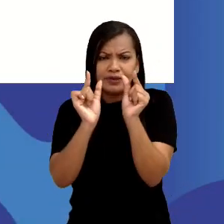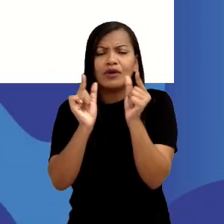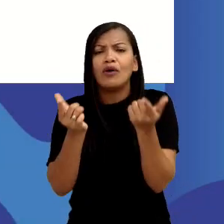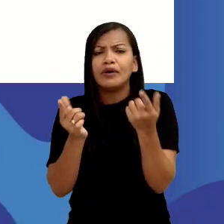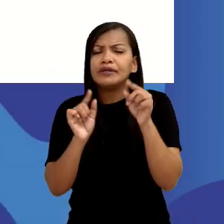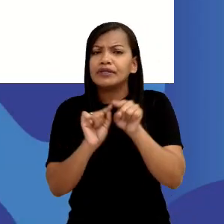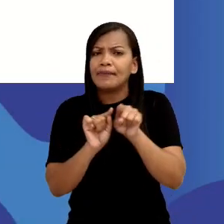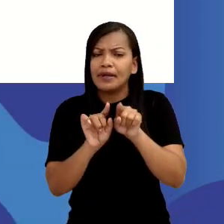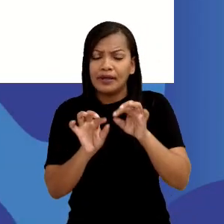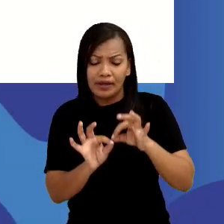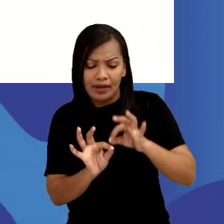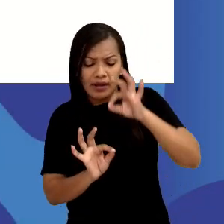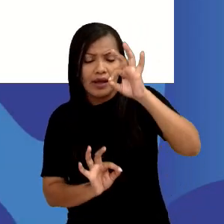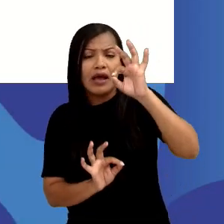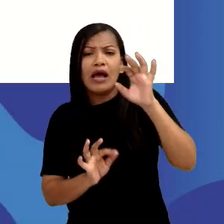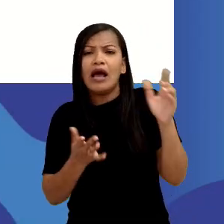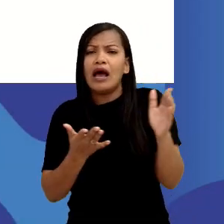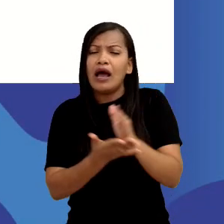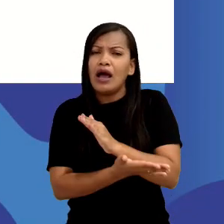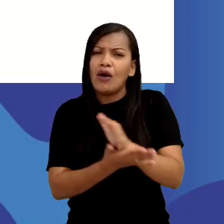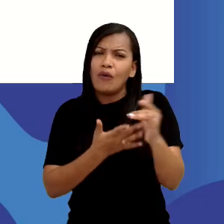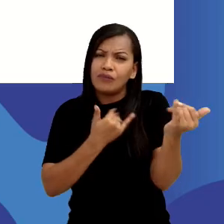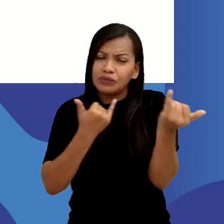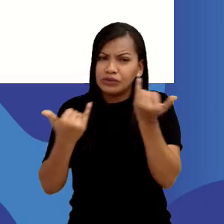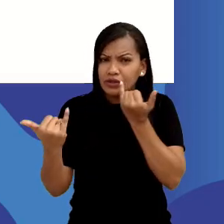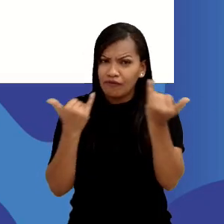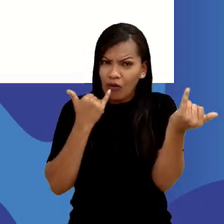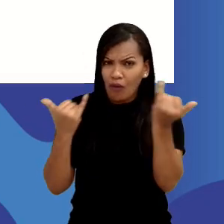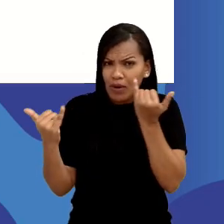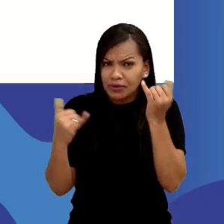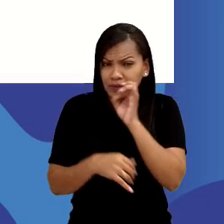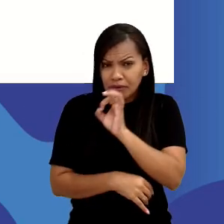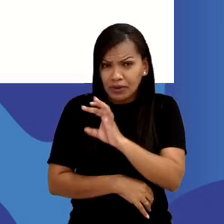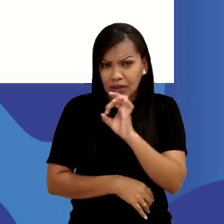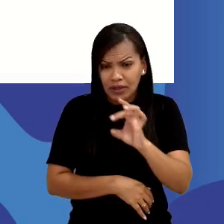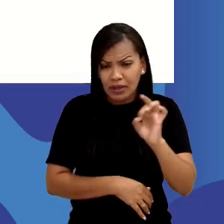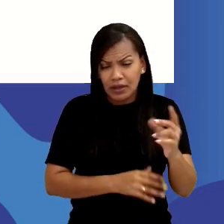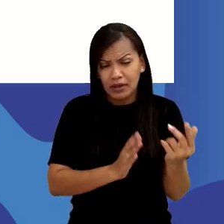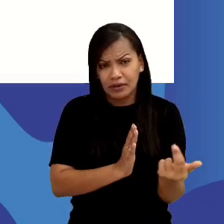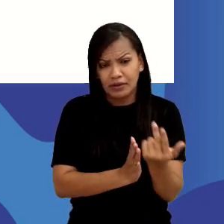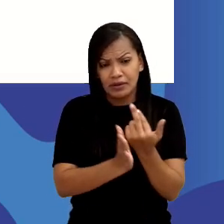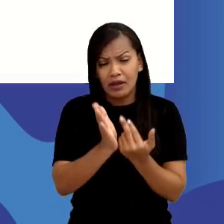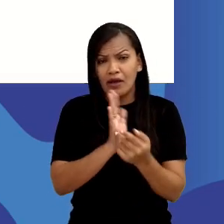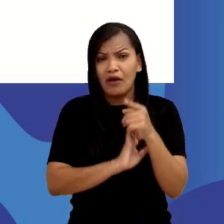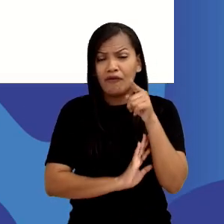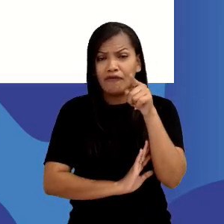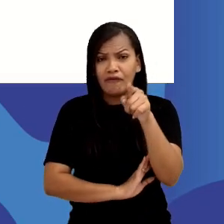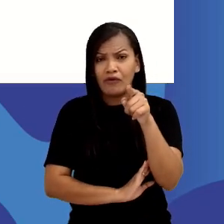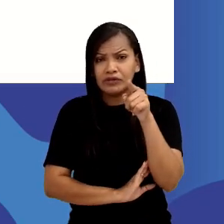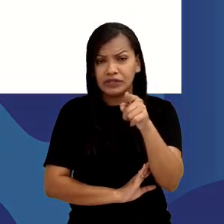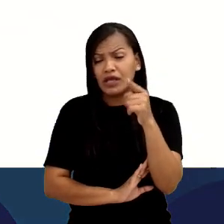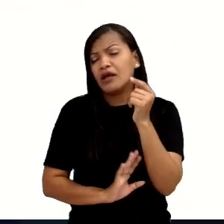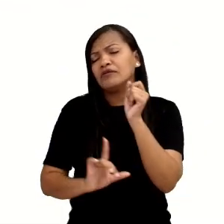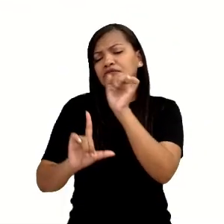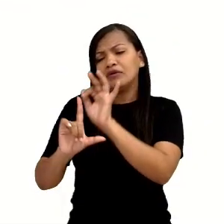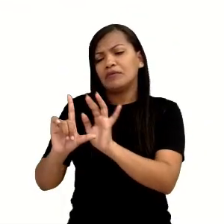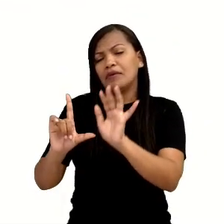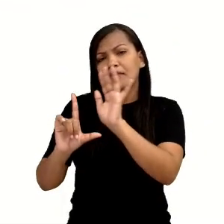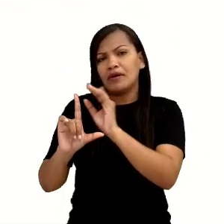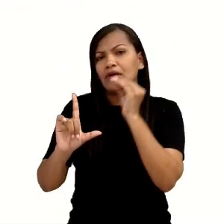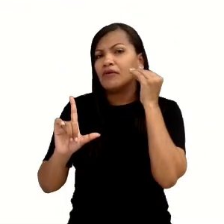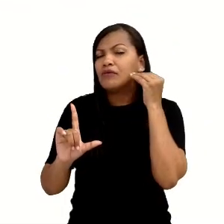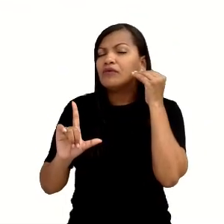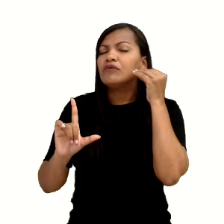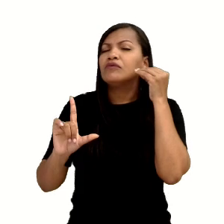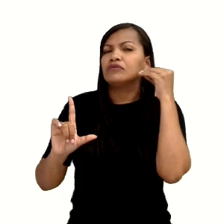perceberam que são informações bem específicas de cada uma dessas figuras e, para isso, você vai apontar a câmera do seu celular para esse